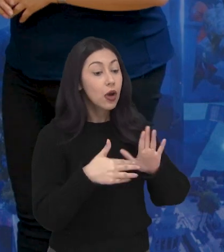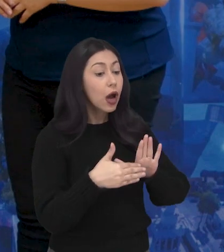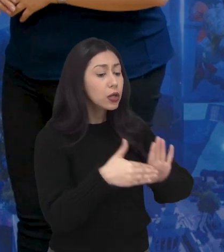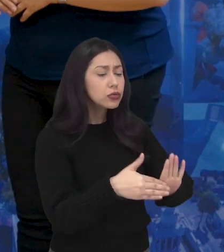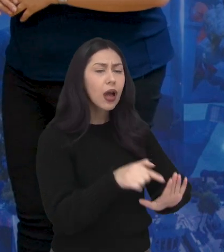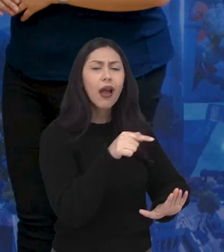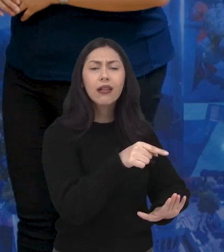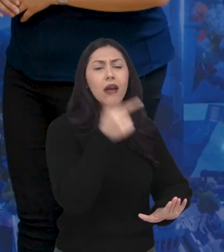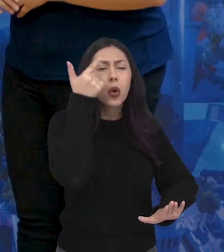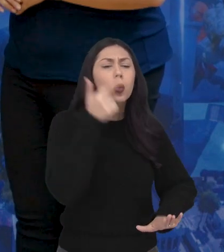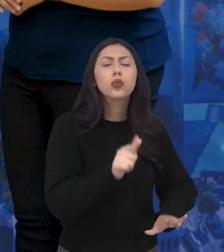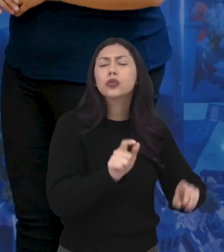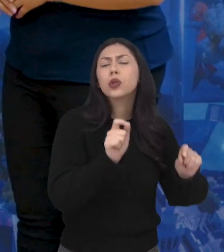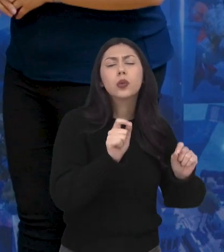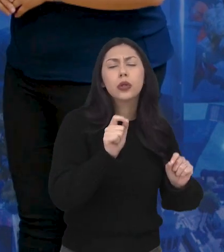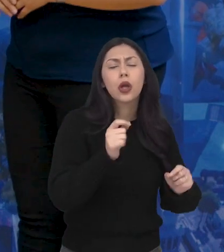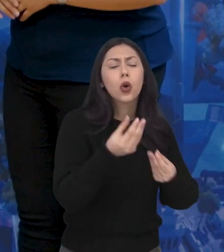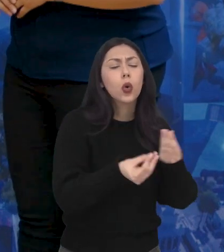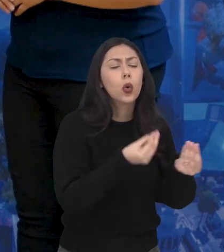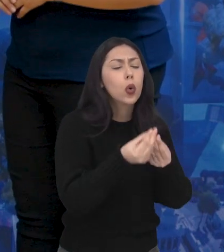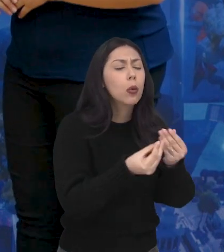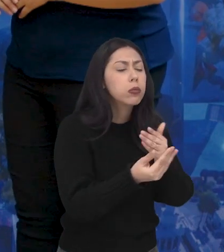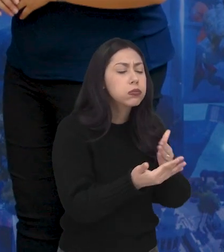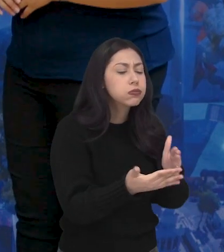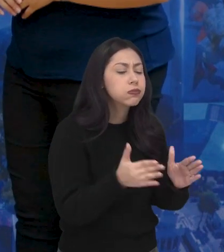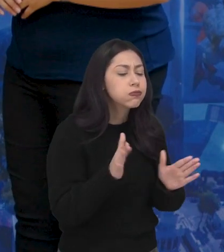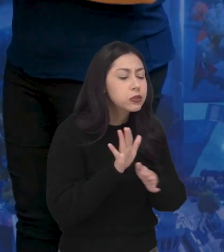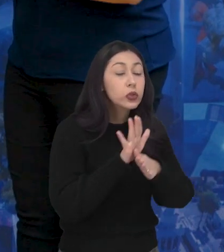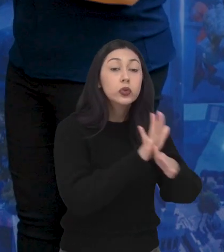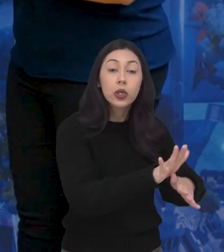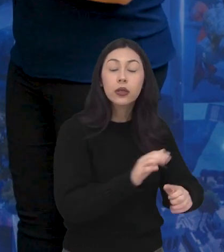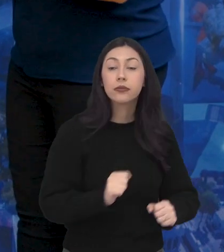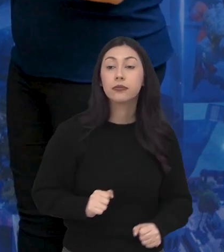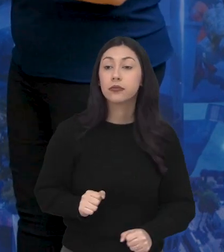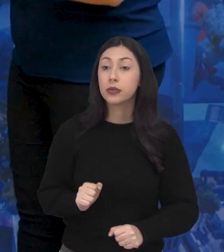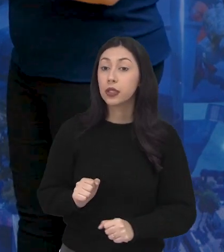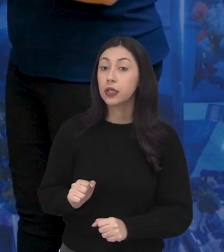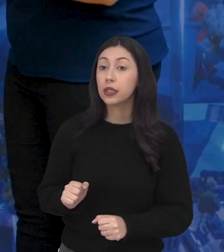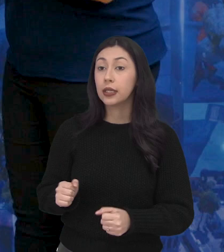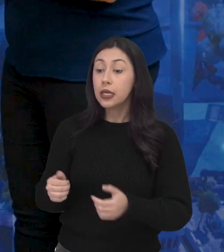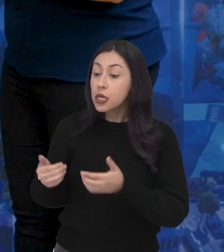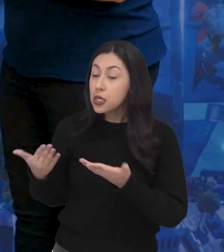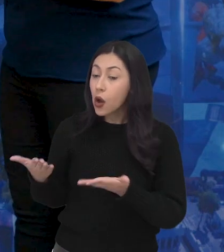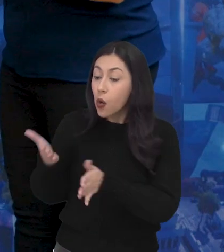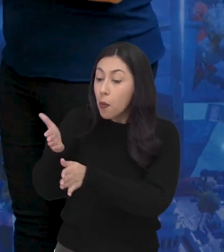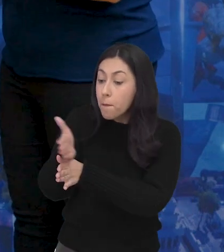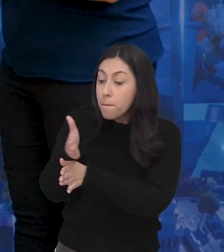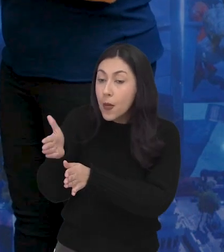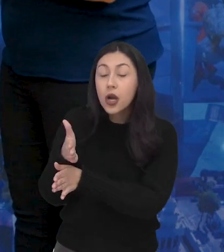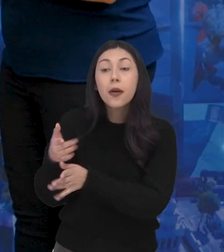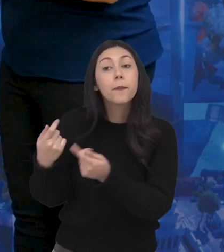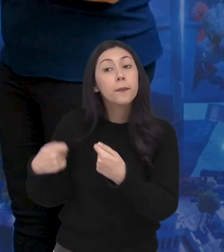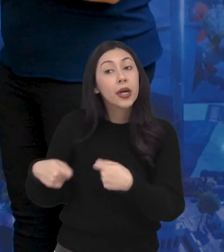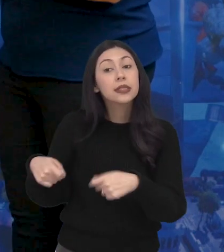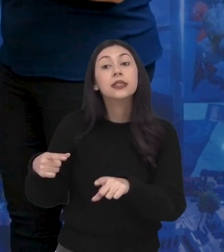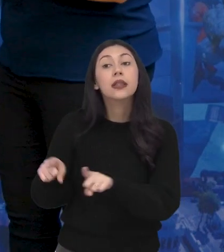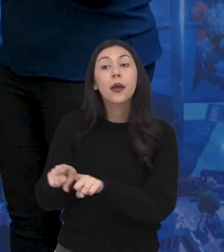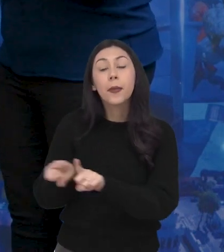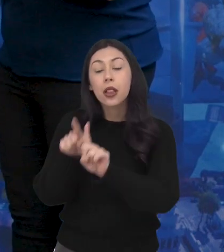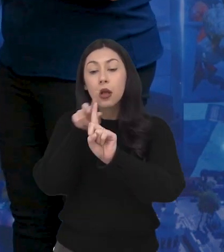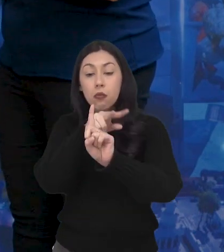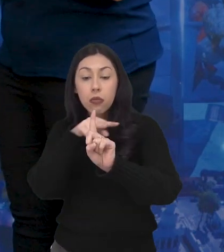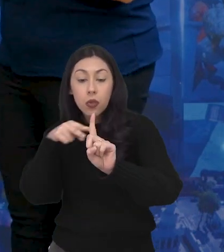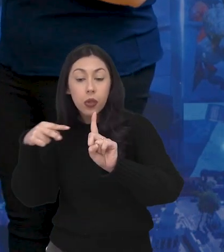filho tá e o que ele pode me oferecer dentro daquela fase. Isso só pode acontecer, né, esse caminho do meio, por meio de uma mudança